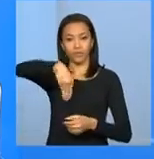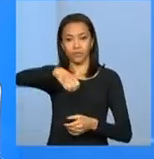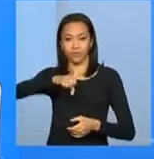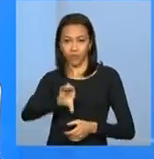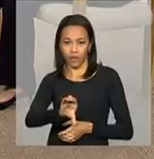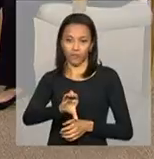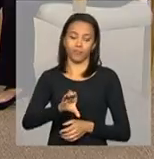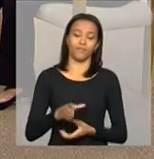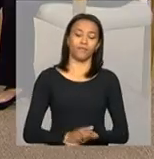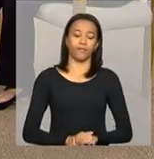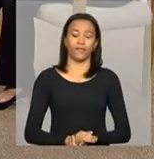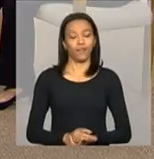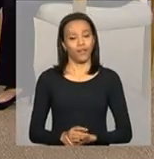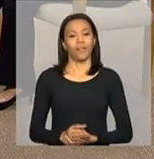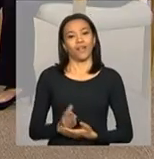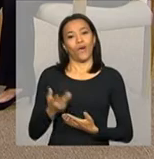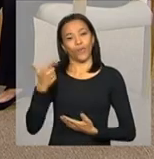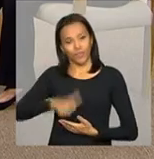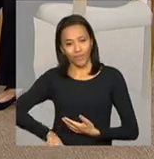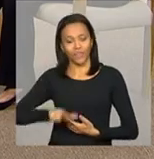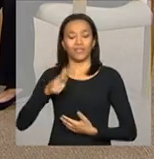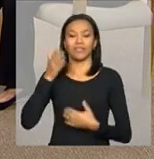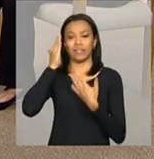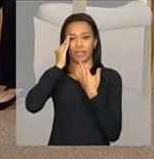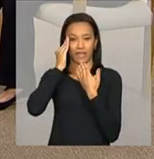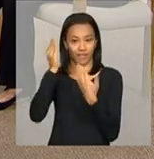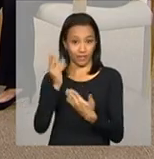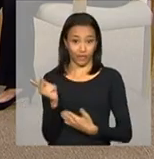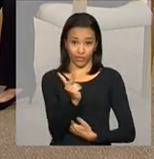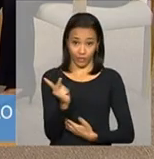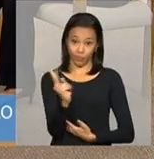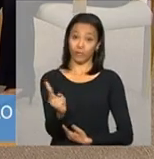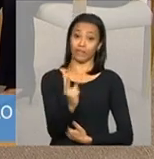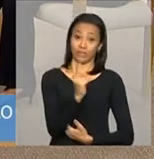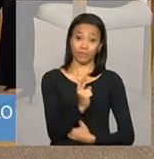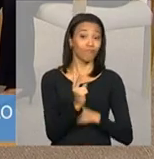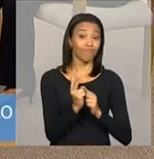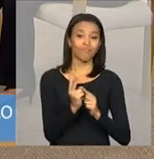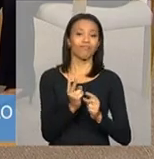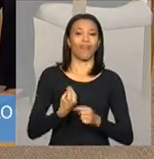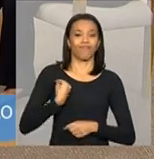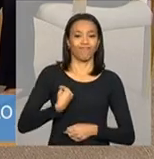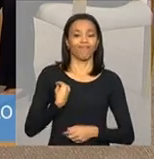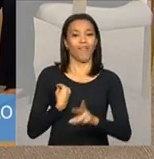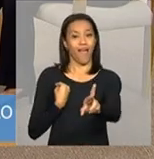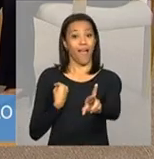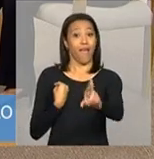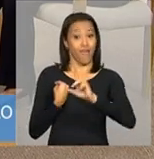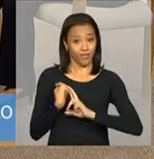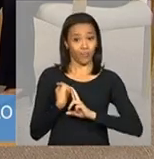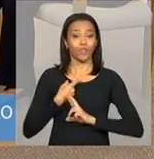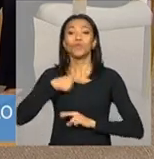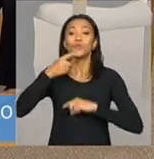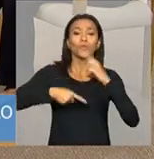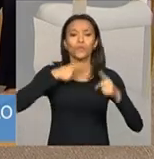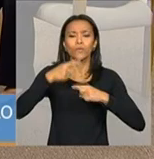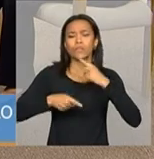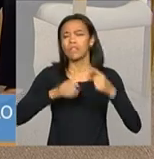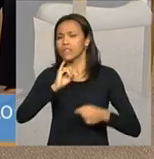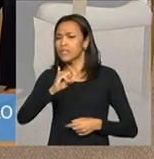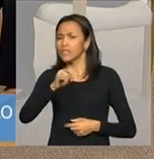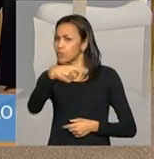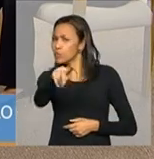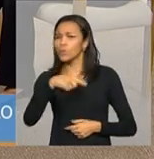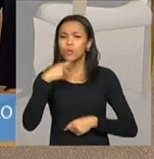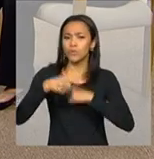quero agradecer de novo, principalmente por vocês estarem aqui para responder essas dúvidas. E também quero lembrar que se por acaso a sua